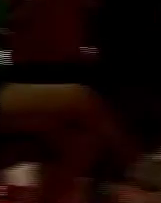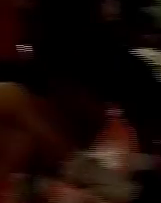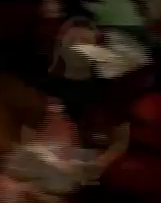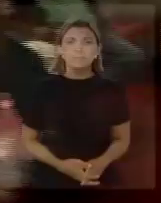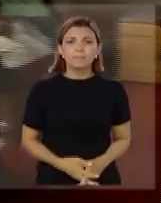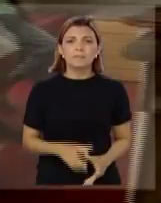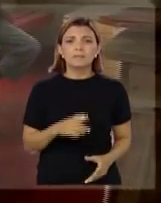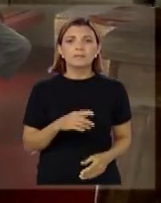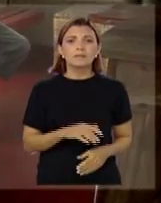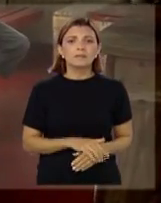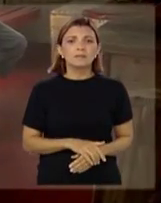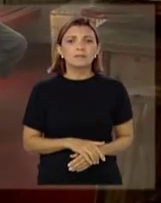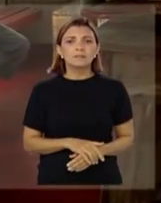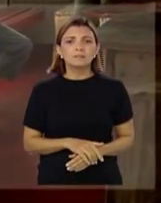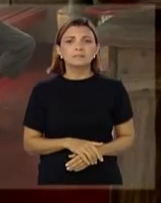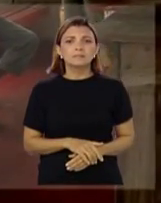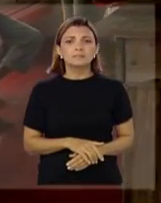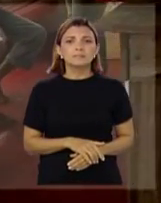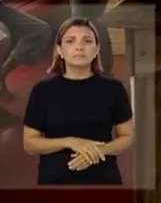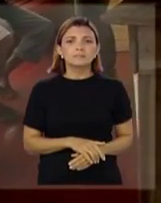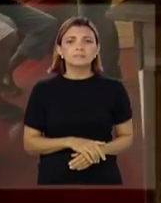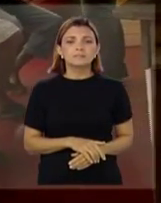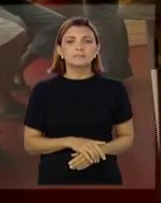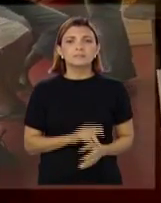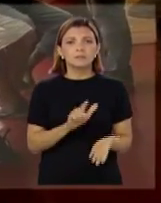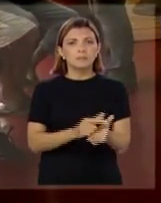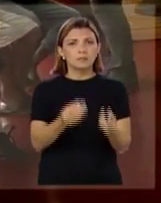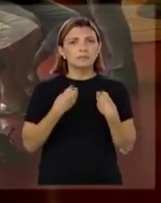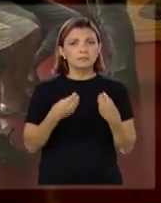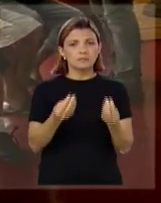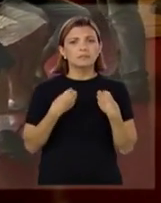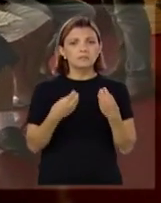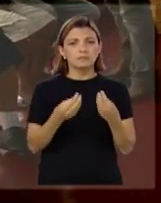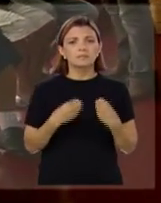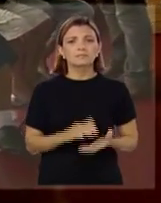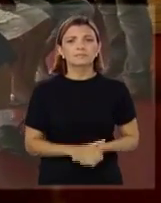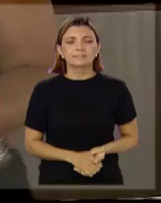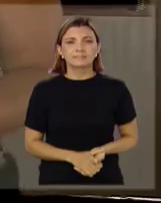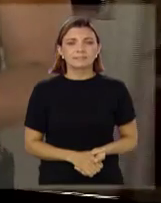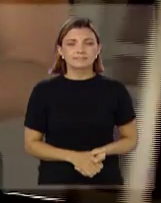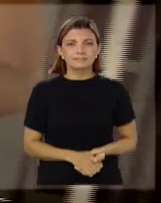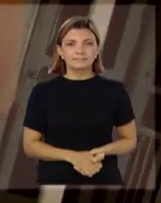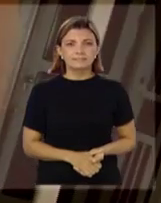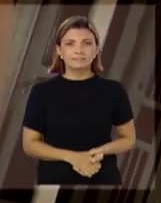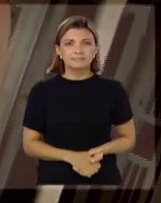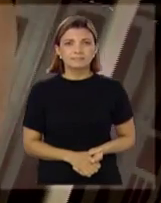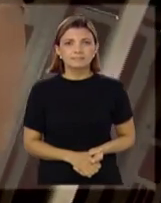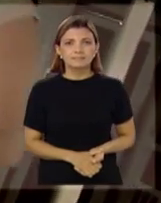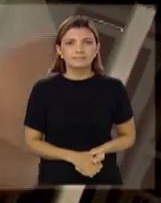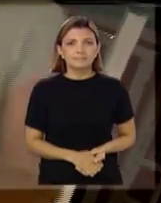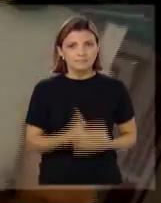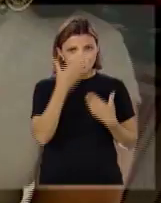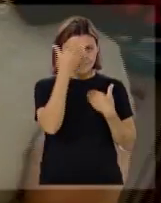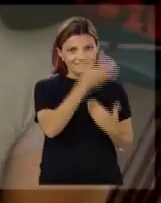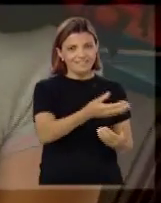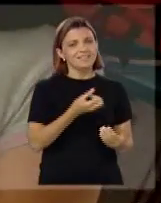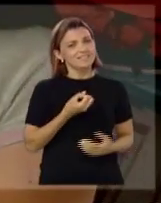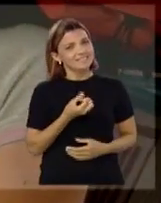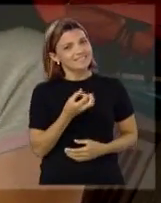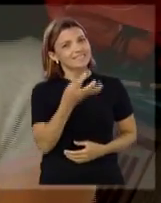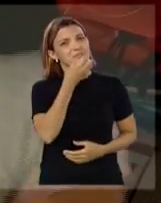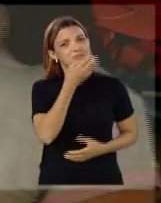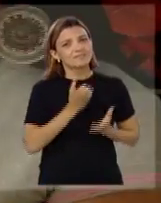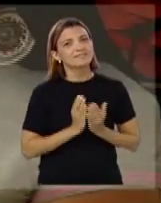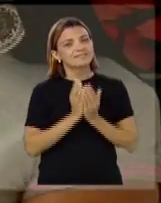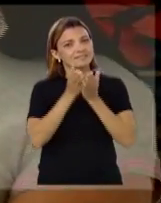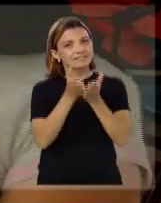calor. Olha o bilhetinho na mão, por favor. Ok. Que boa viagem, viu? Isso. Bilhetinho, obrigado.